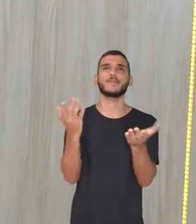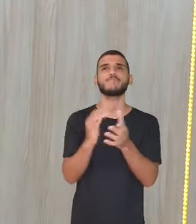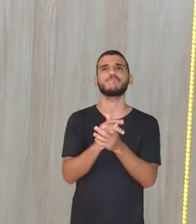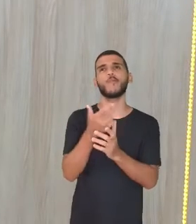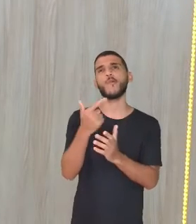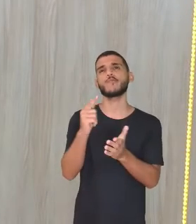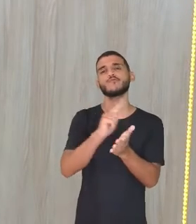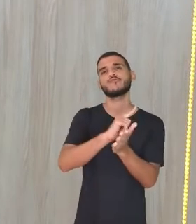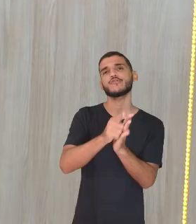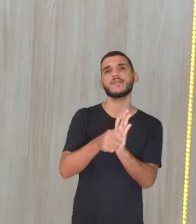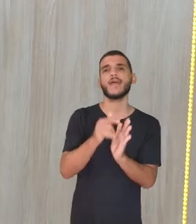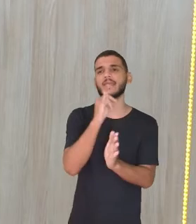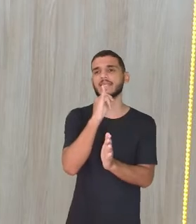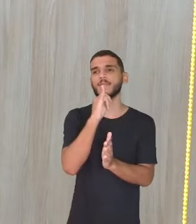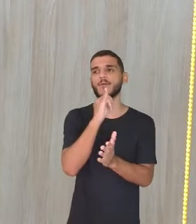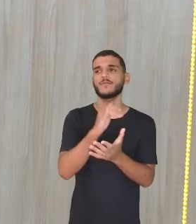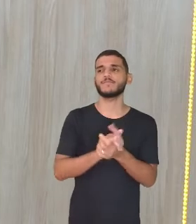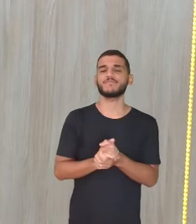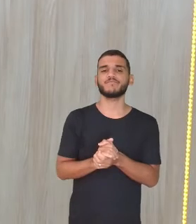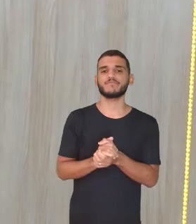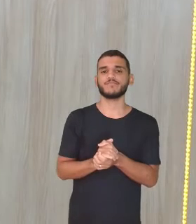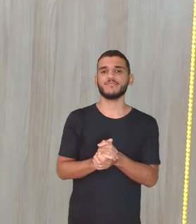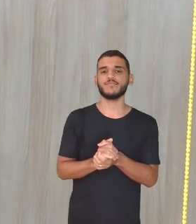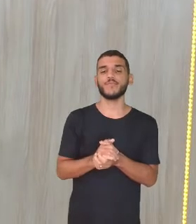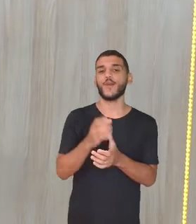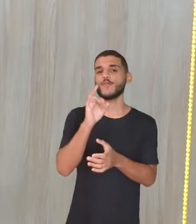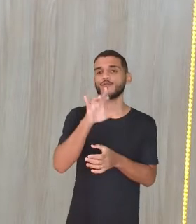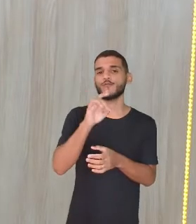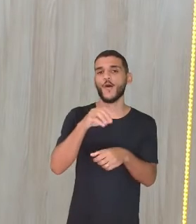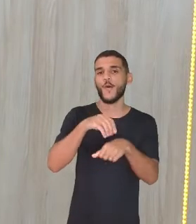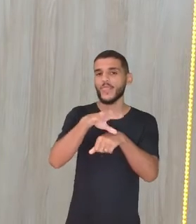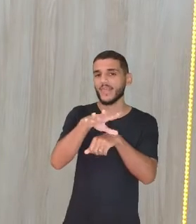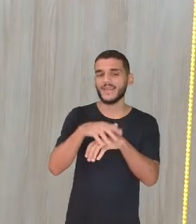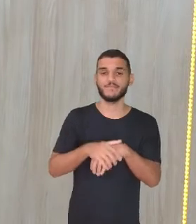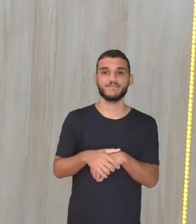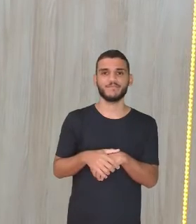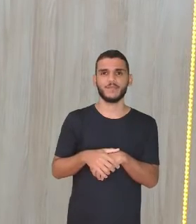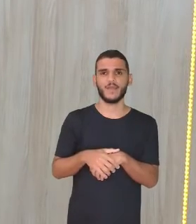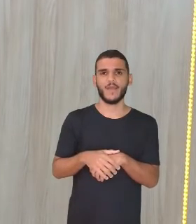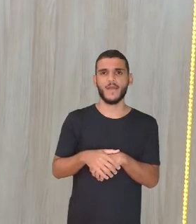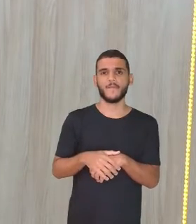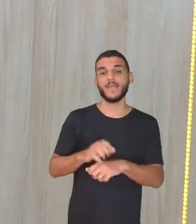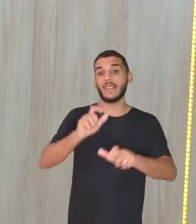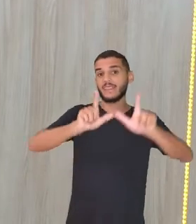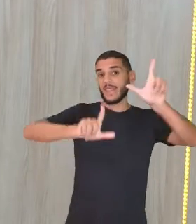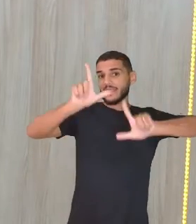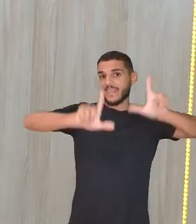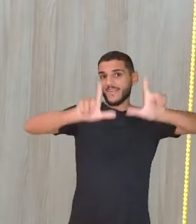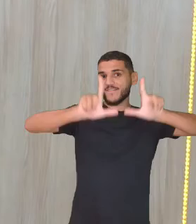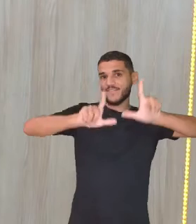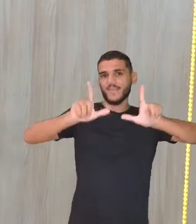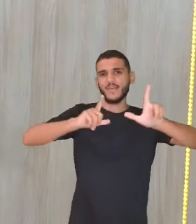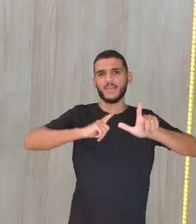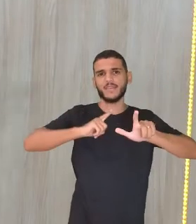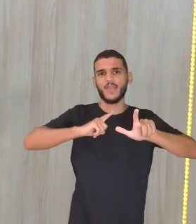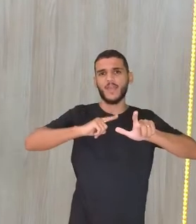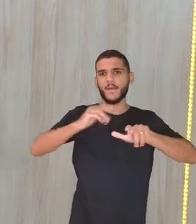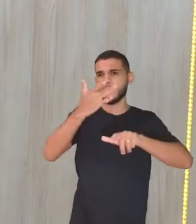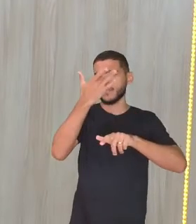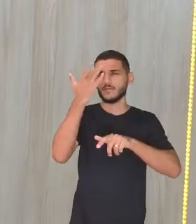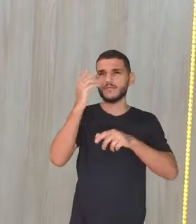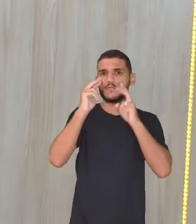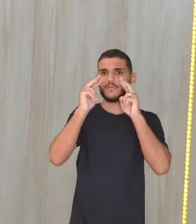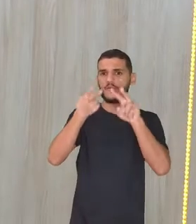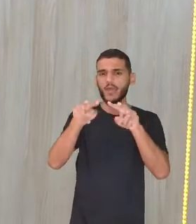exemplo, eu vou falar, vou dar um spoiler, mas anúncio, campanha publicitária. É argumentação